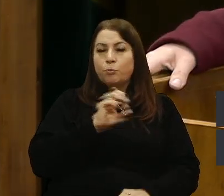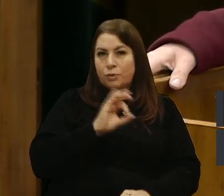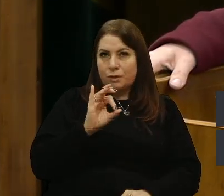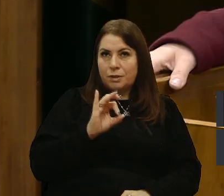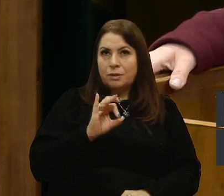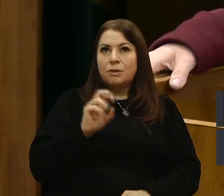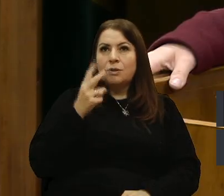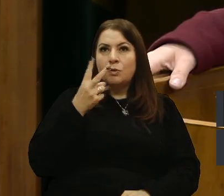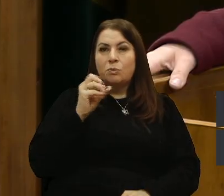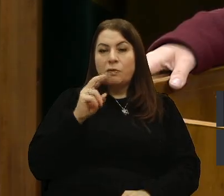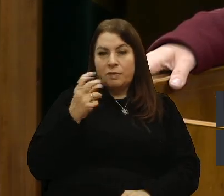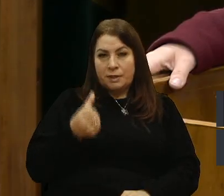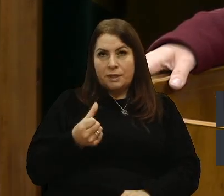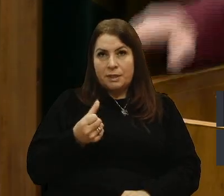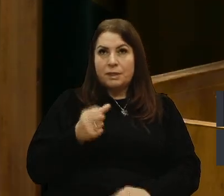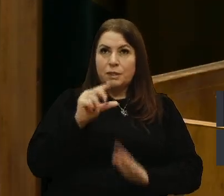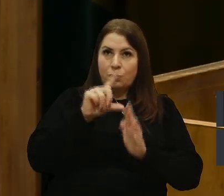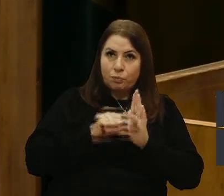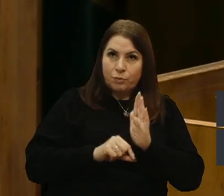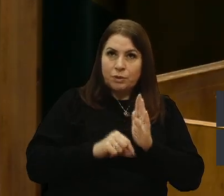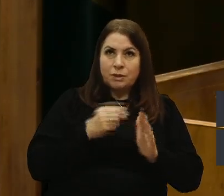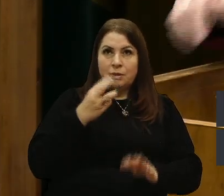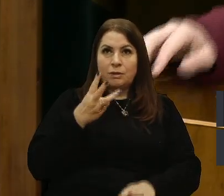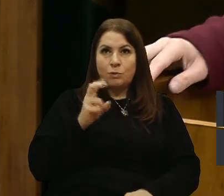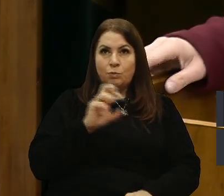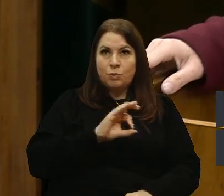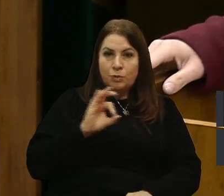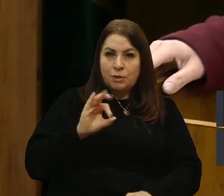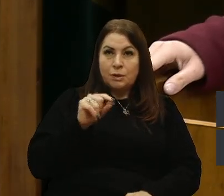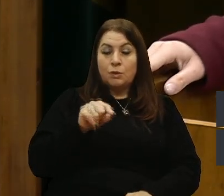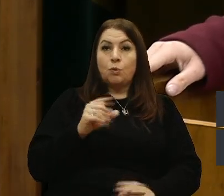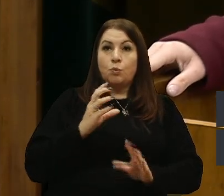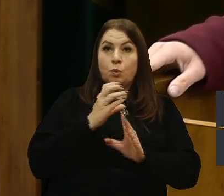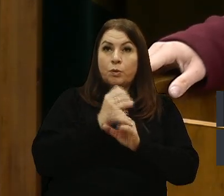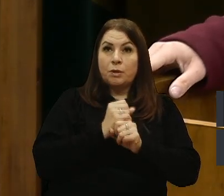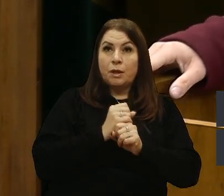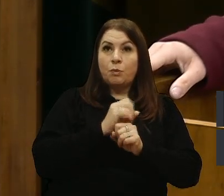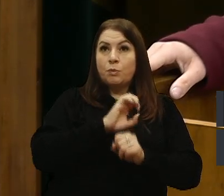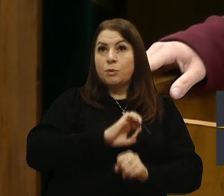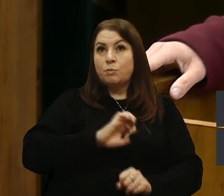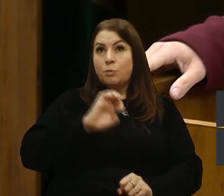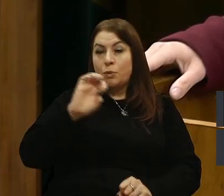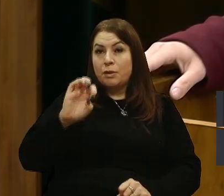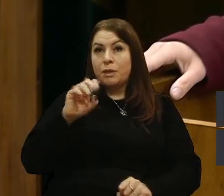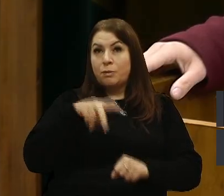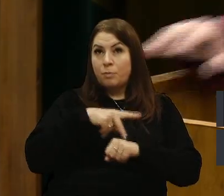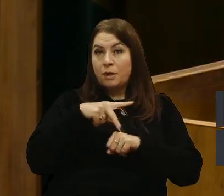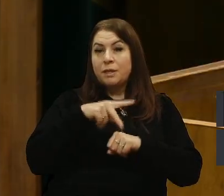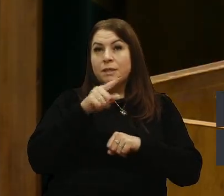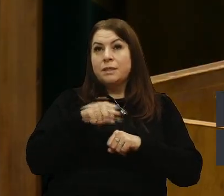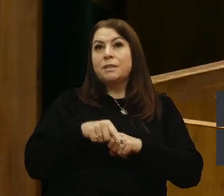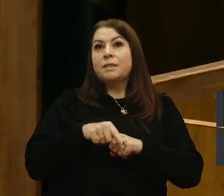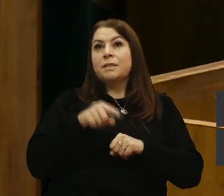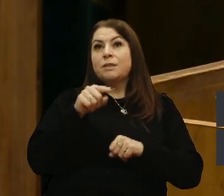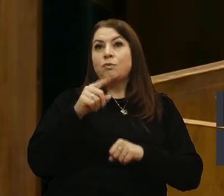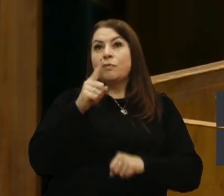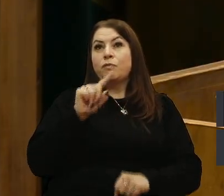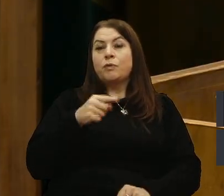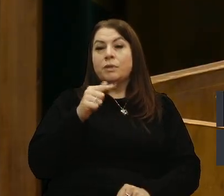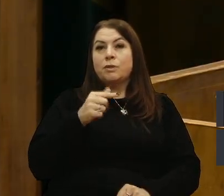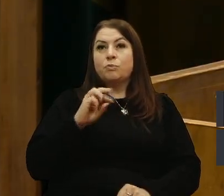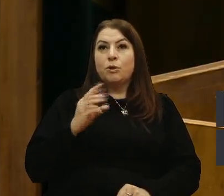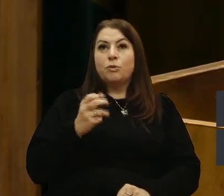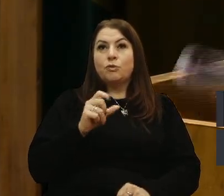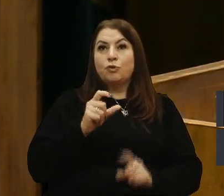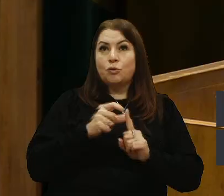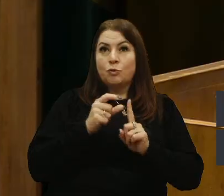e em 2026, redução de mais de 35%. O total exportado para o país nesse ano é de 1,7 milhões de dólares.